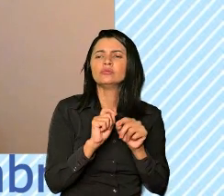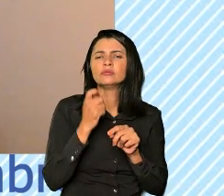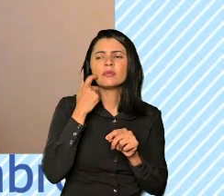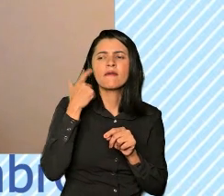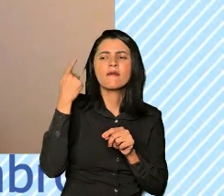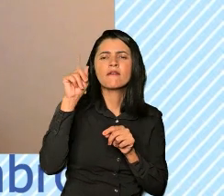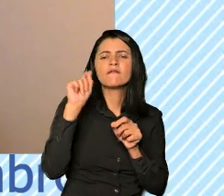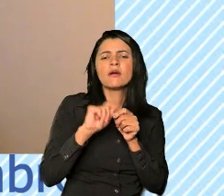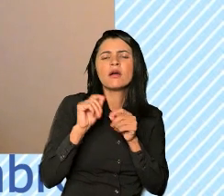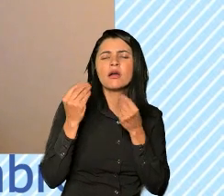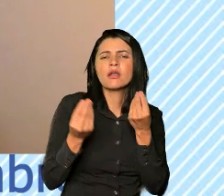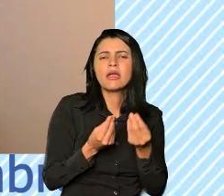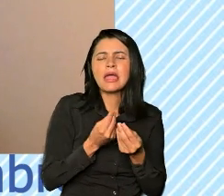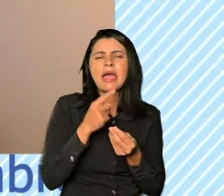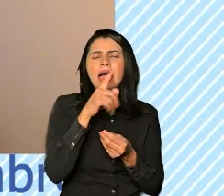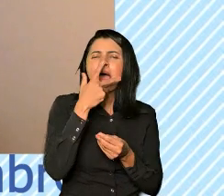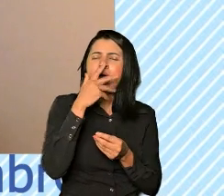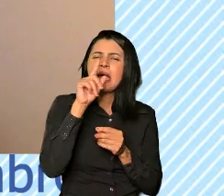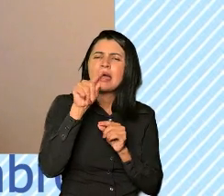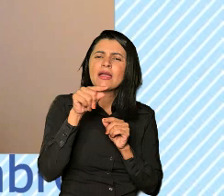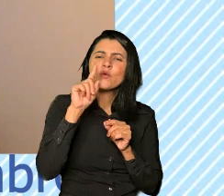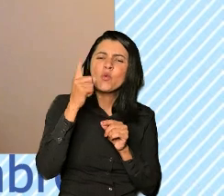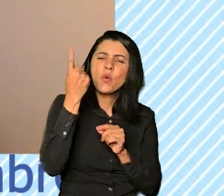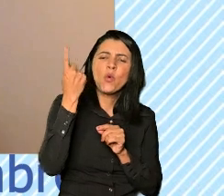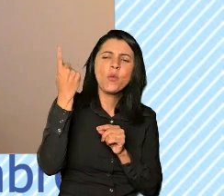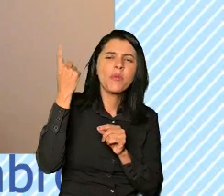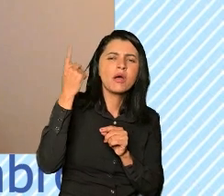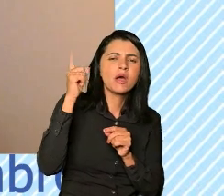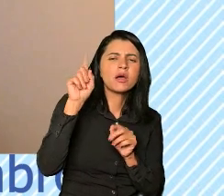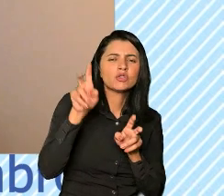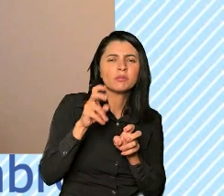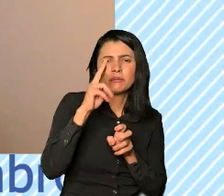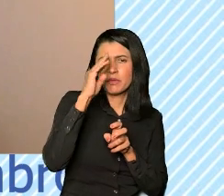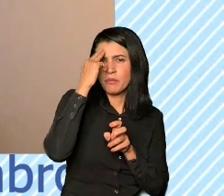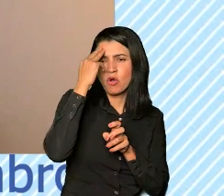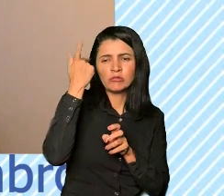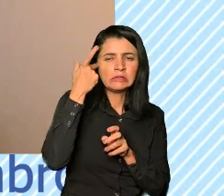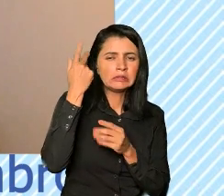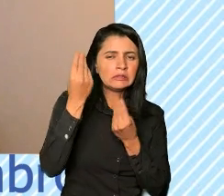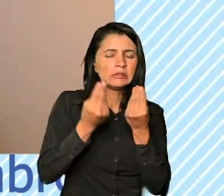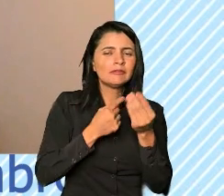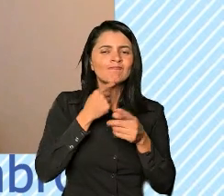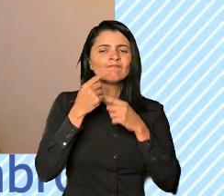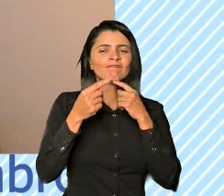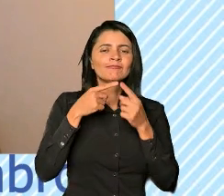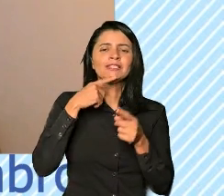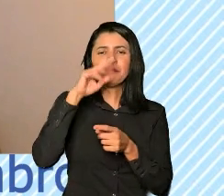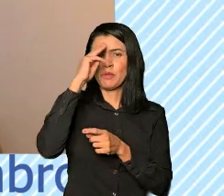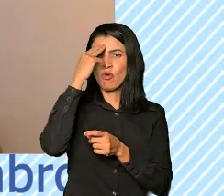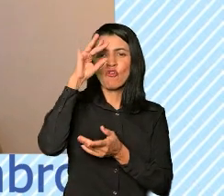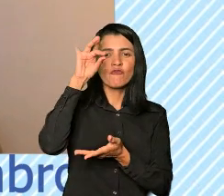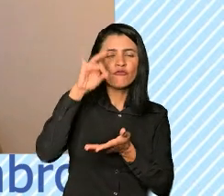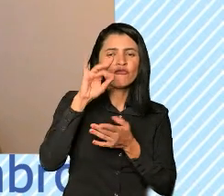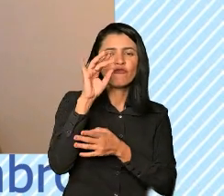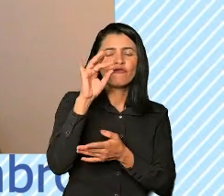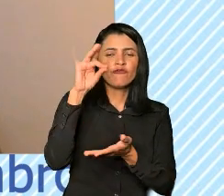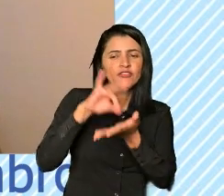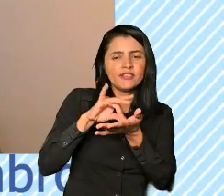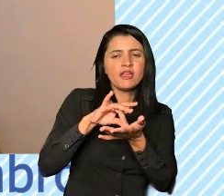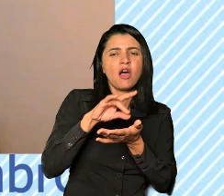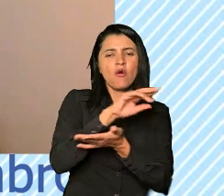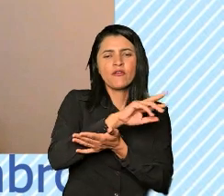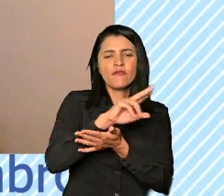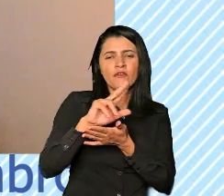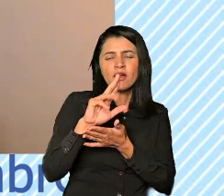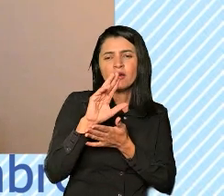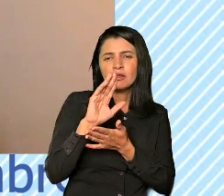como... E aí ficou uma questão sobre a memória, né? A memória oficial, elas são várias